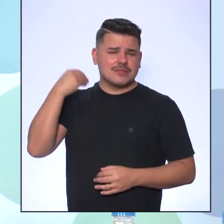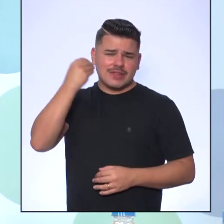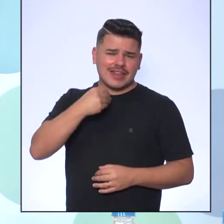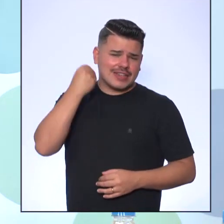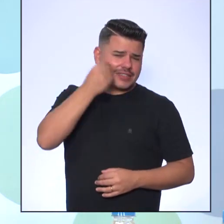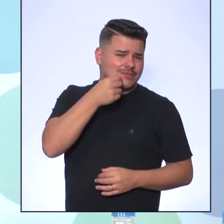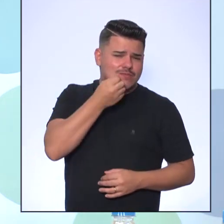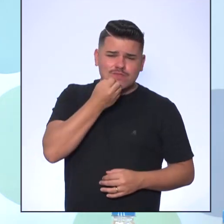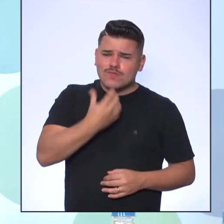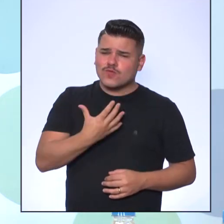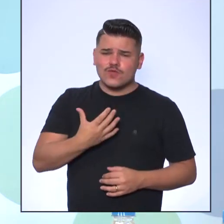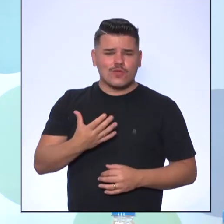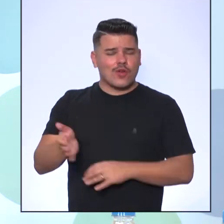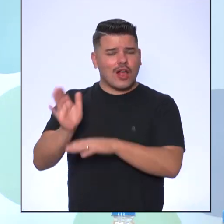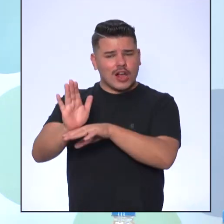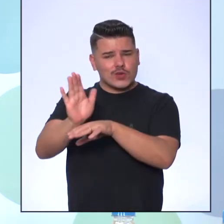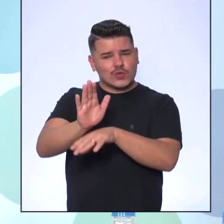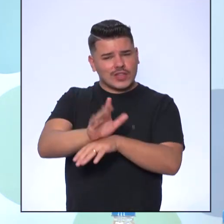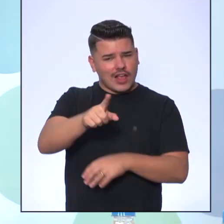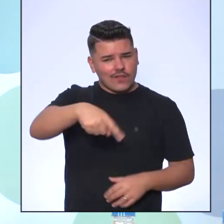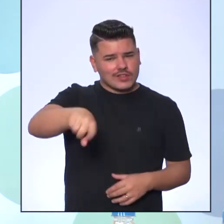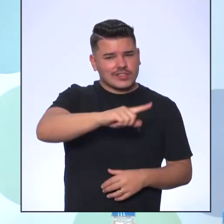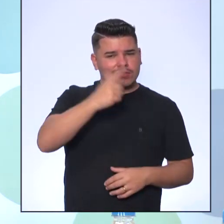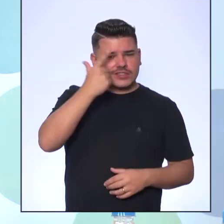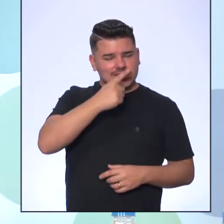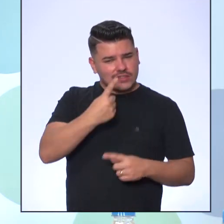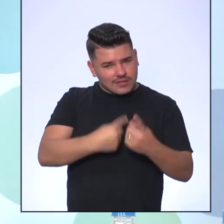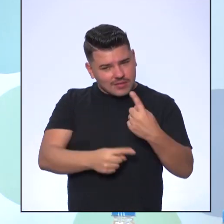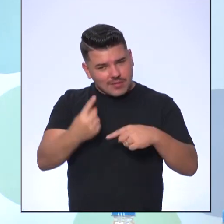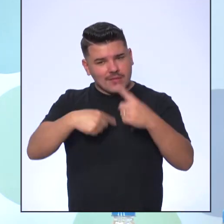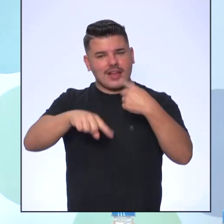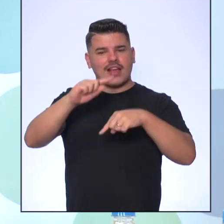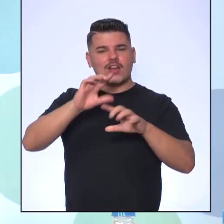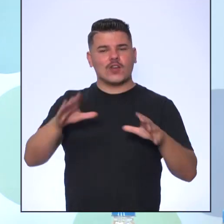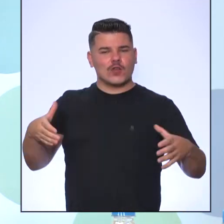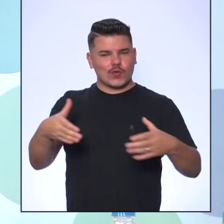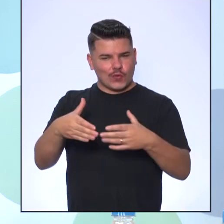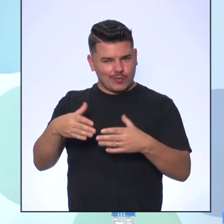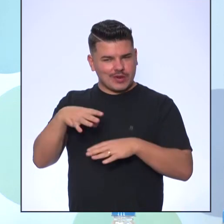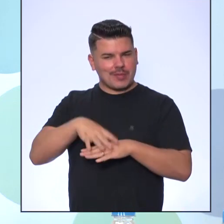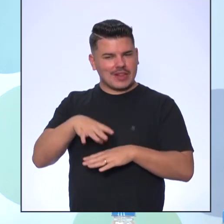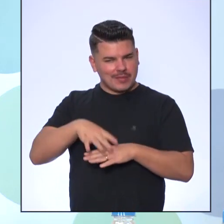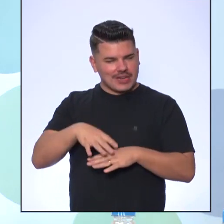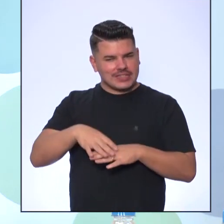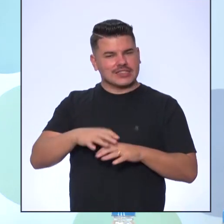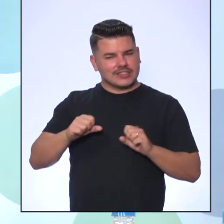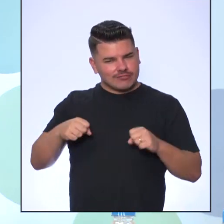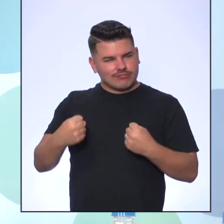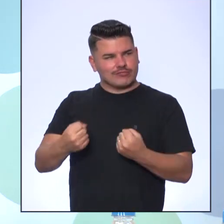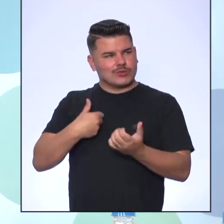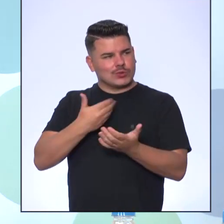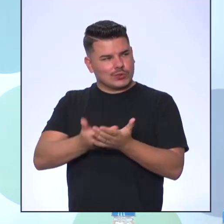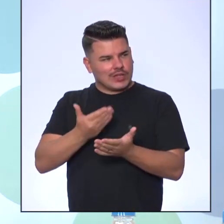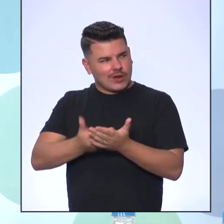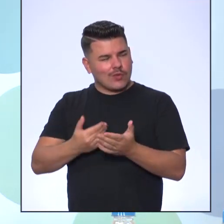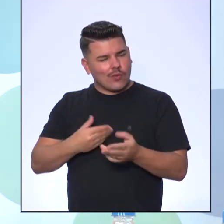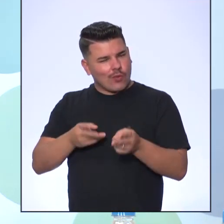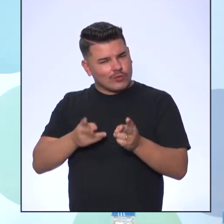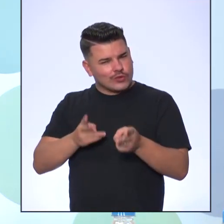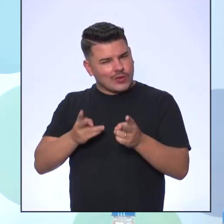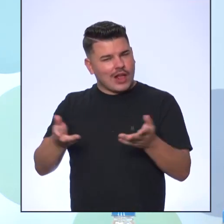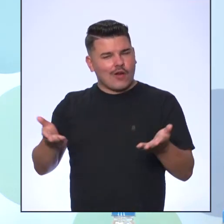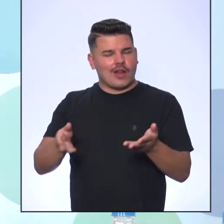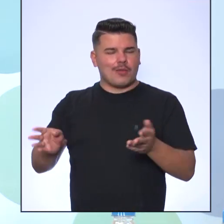maravilhosa, né, poder ajudar vocês, né, no engajamento dos alunos em relação a se manterem estudando nesse período aí de